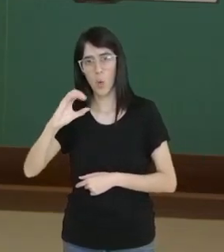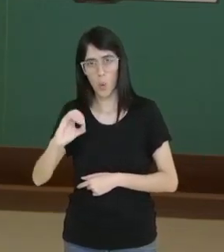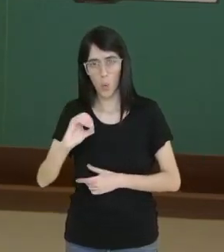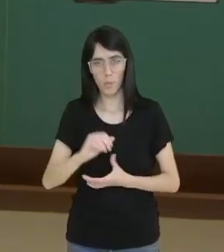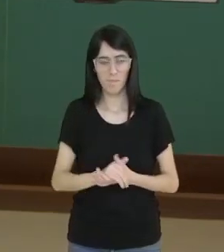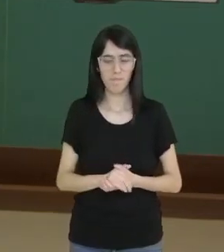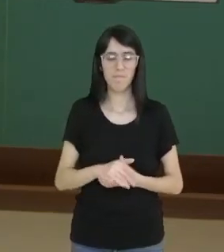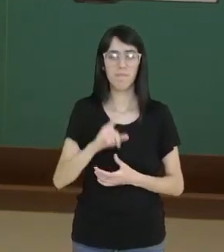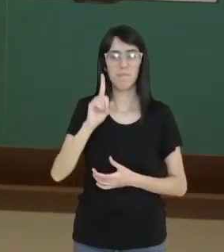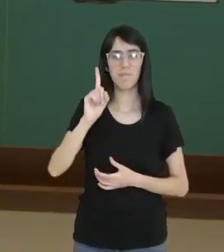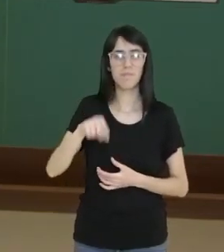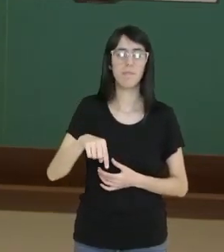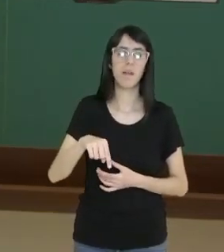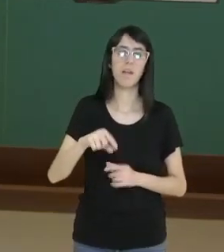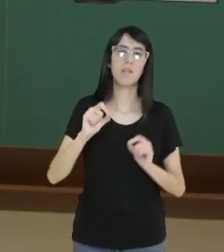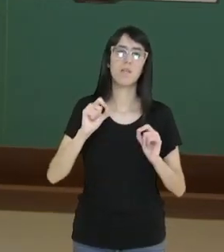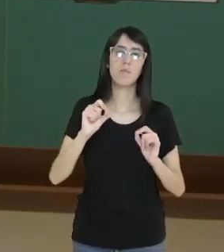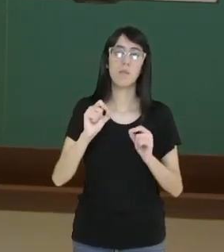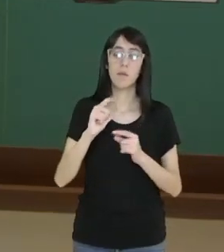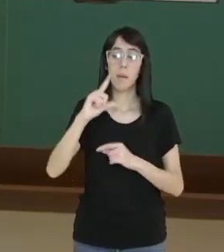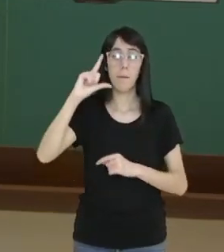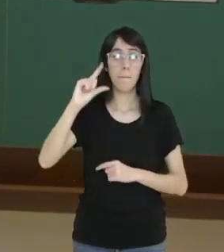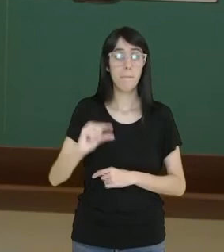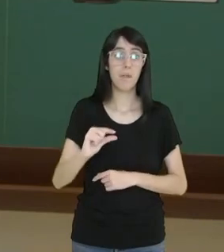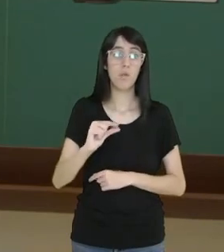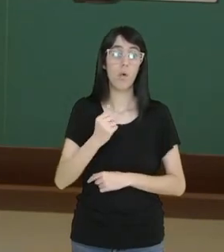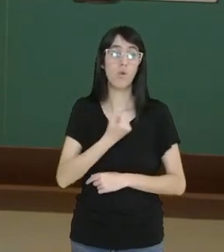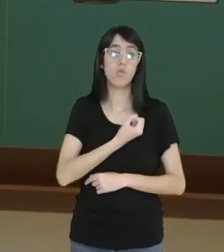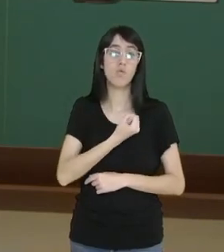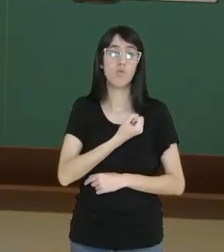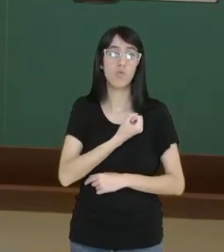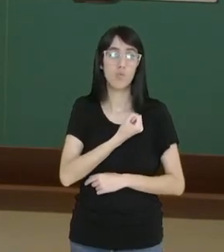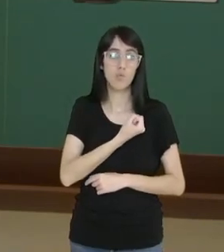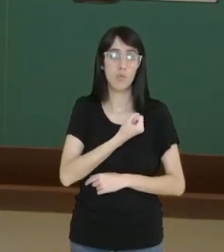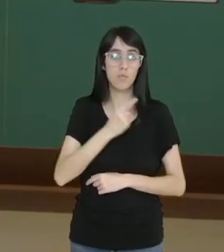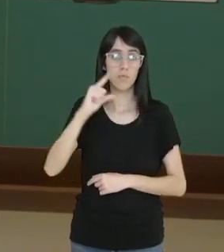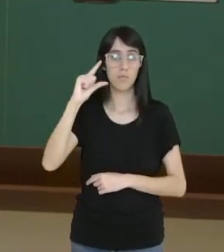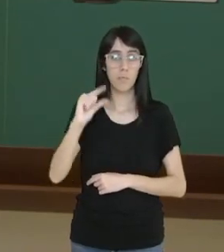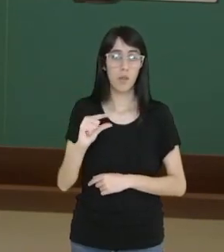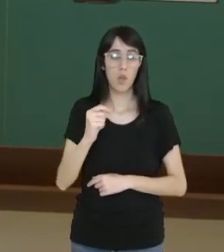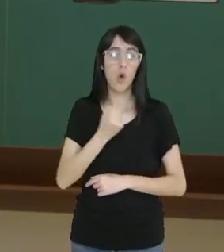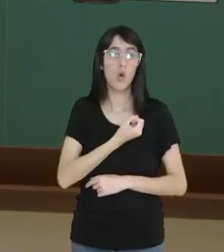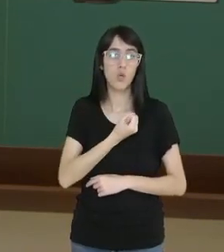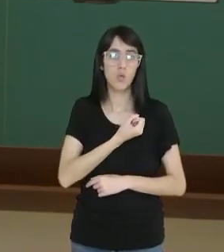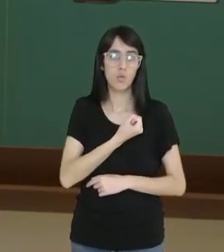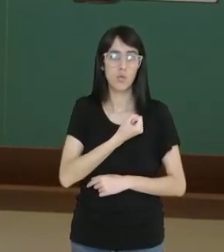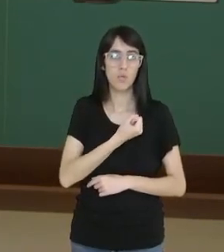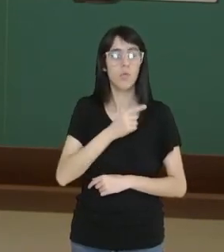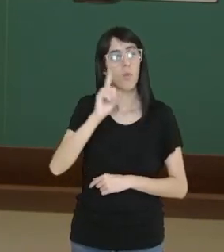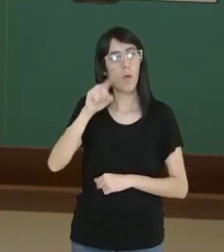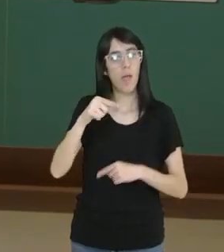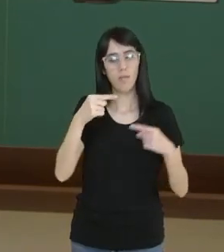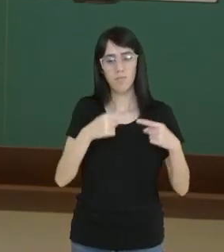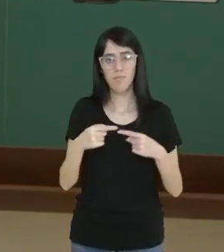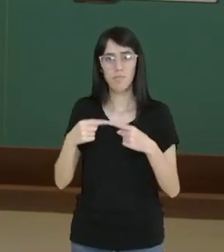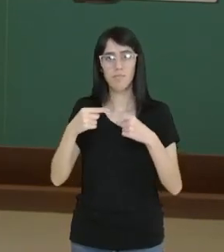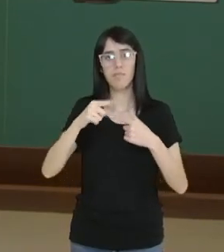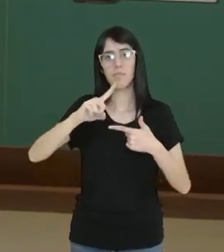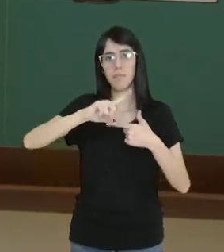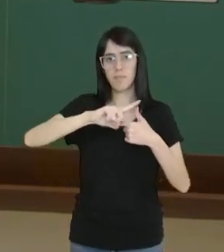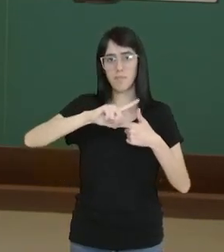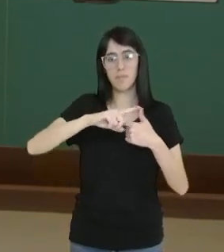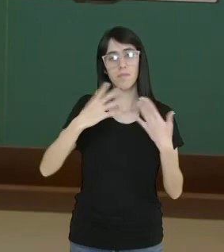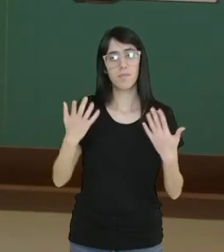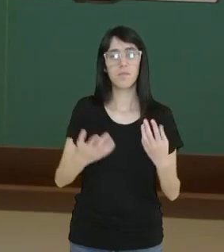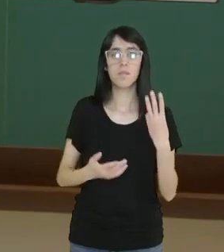5. Esse é o pitagórico, de menor valor inteiro, o triângulo de menores valores inteiros que é retângulo. Então,